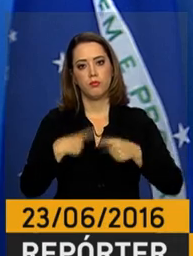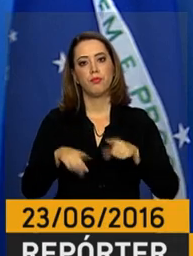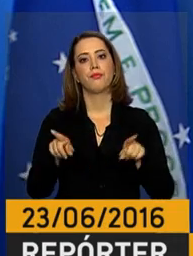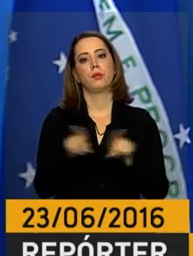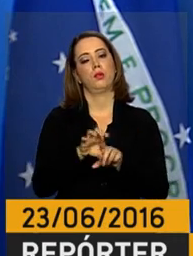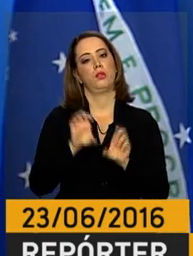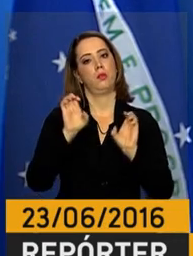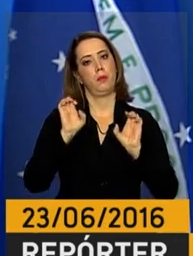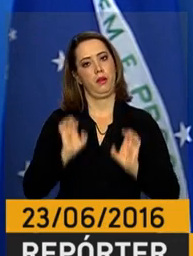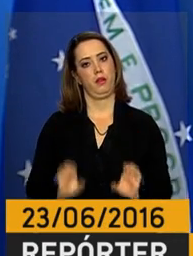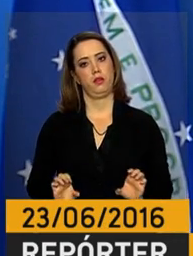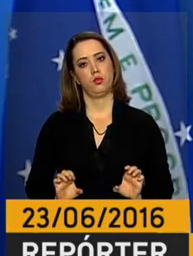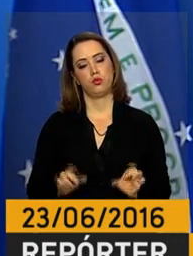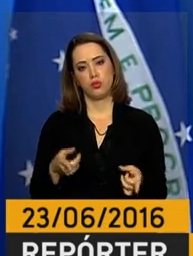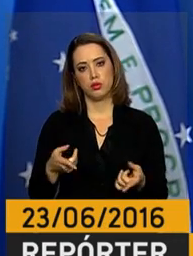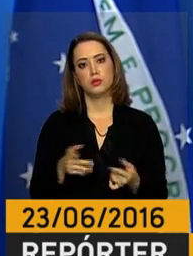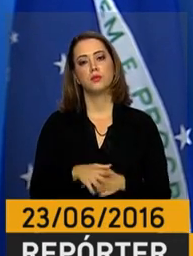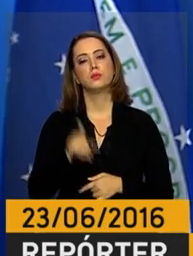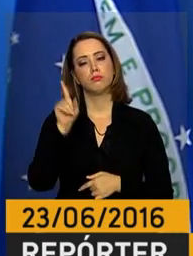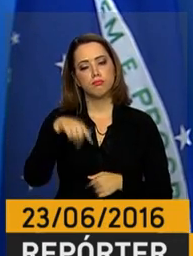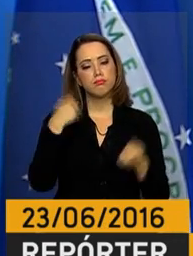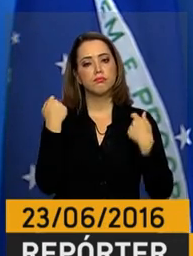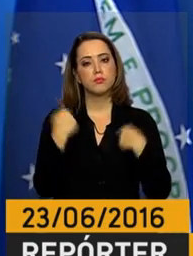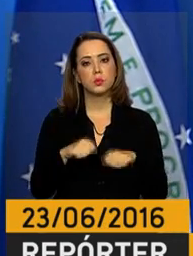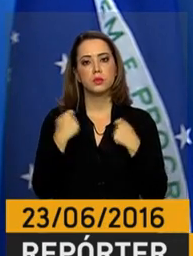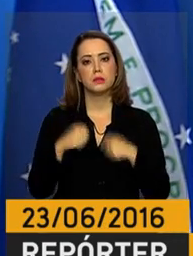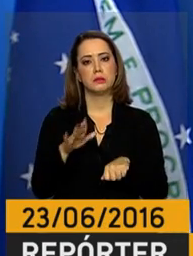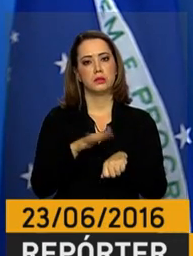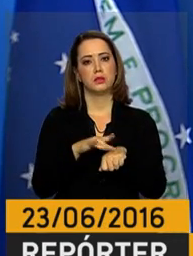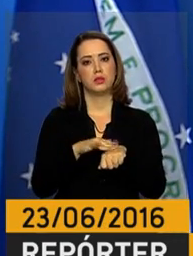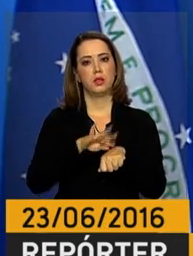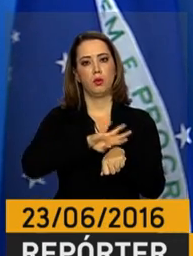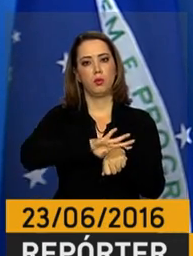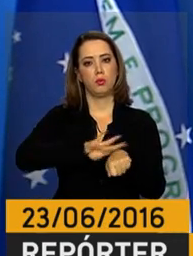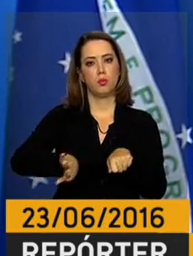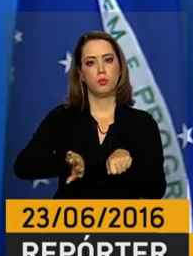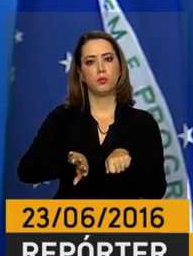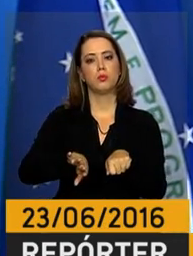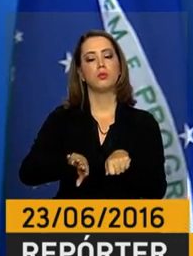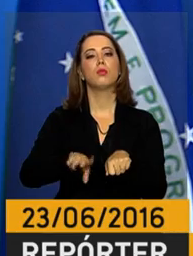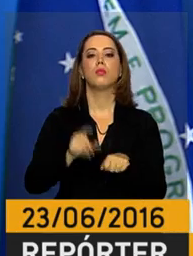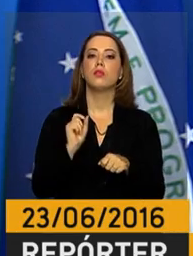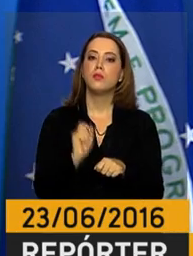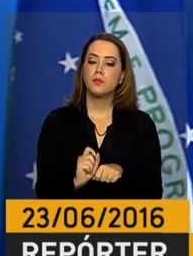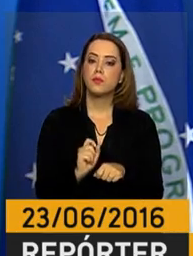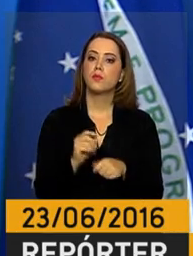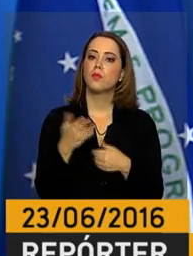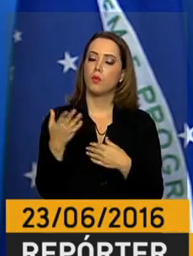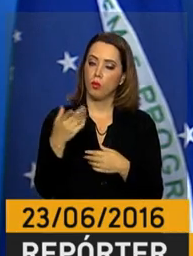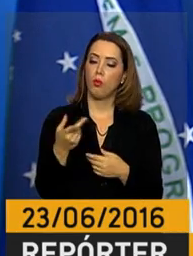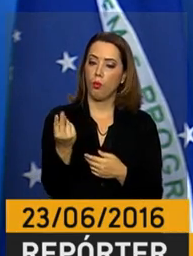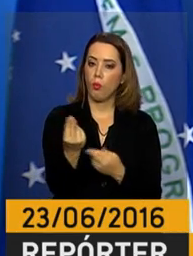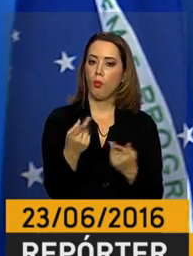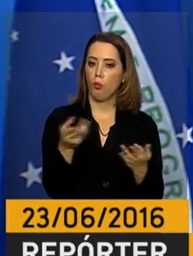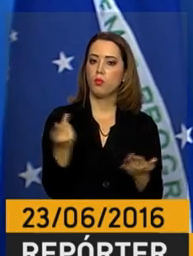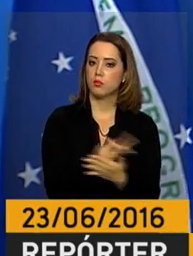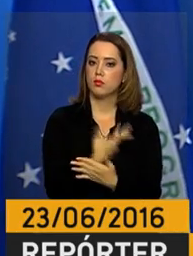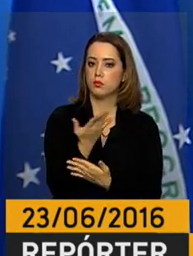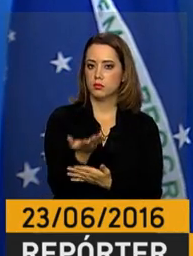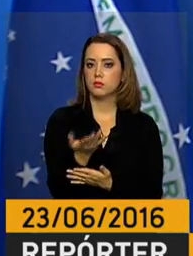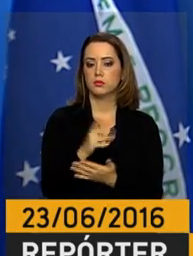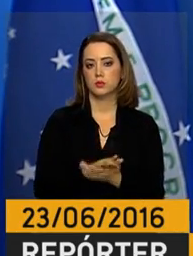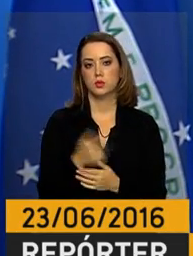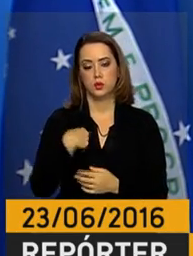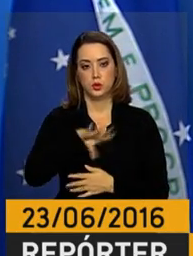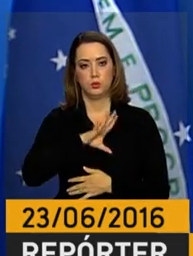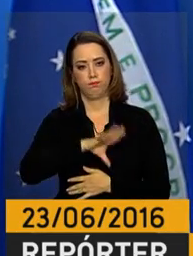ética Sem dúvida é preciso que as enfermidades sejam tratadas Como estão sendo e que tenhamos a